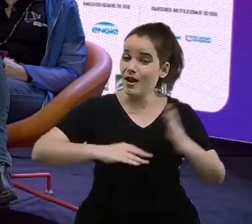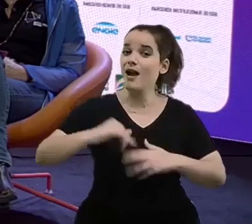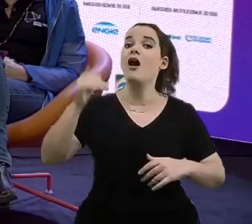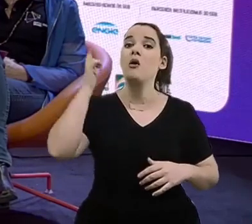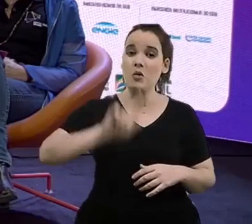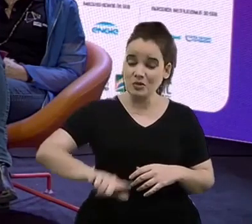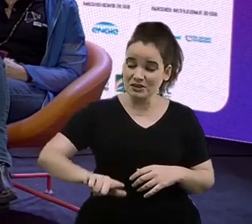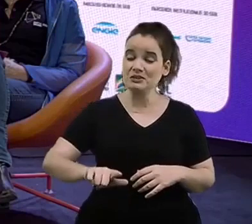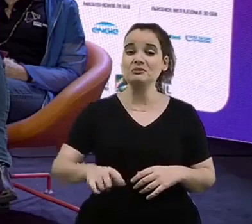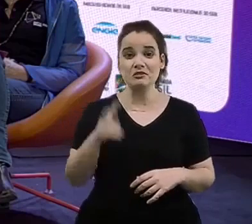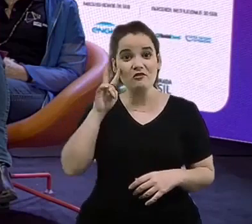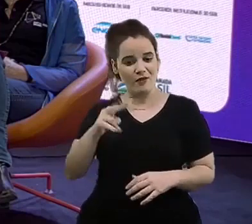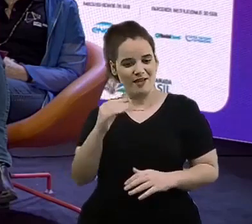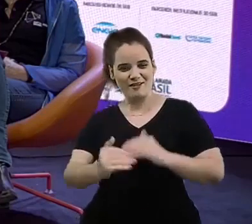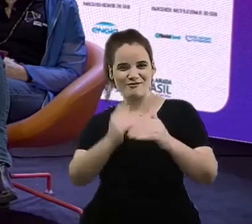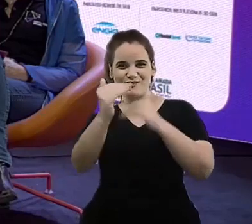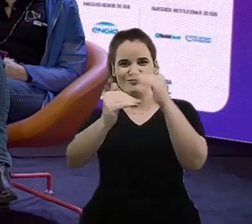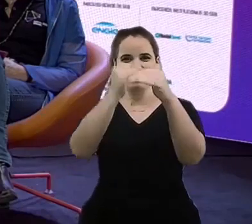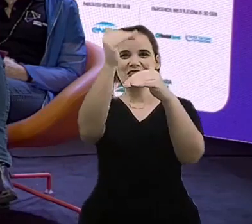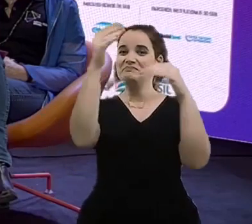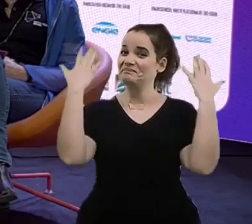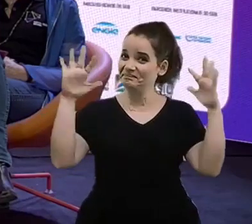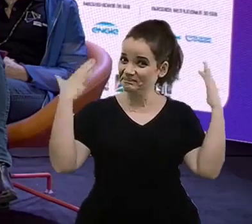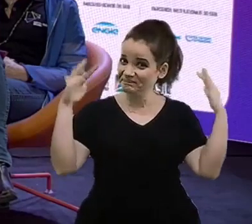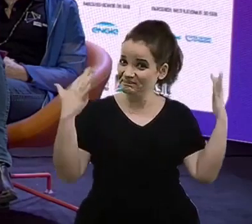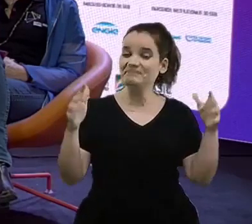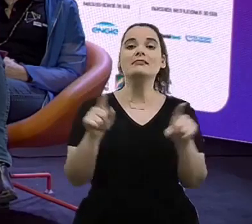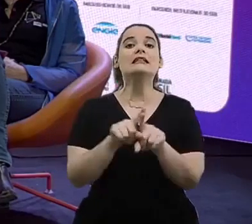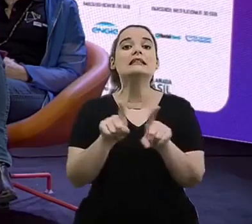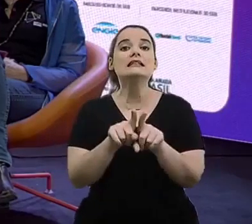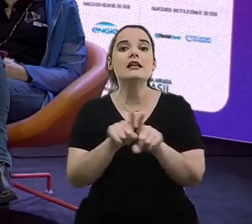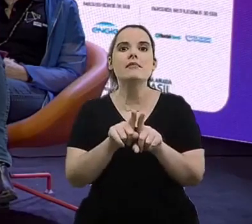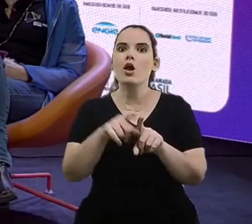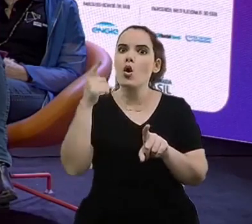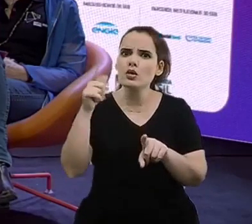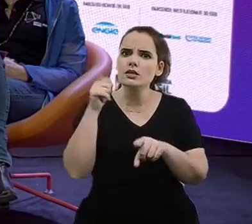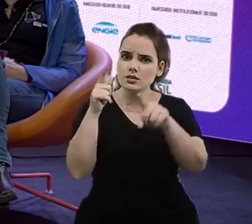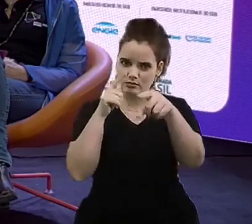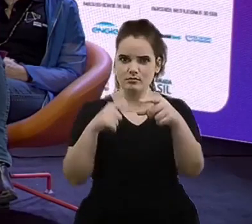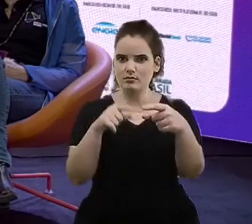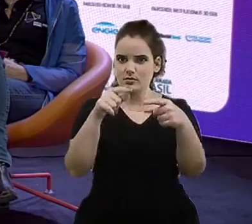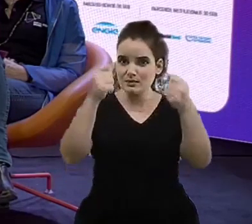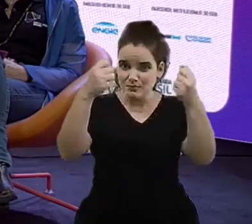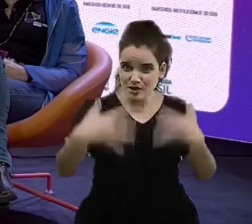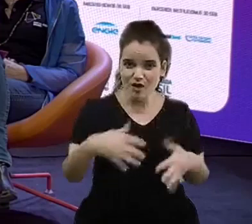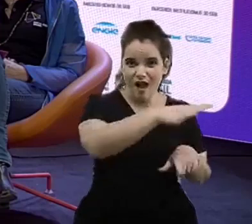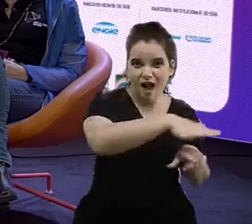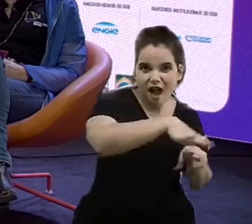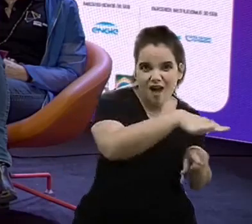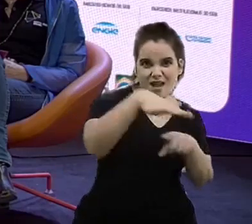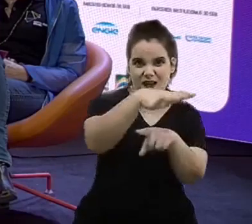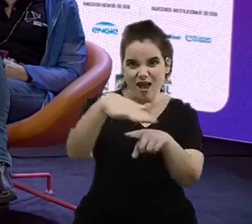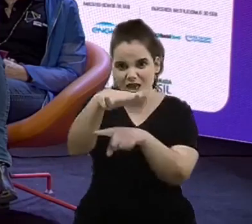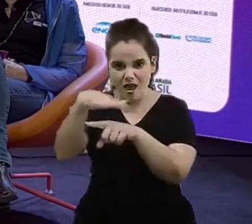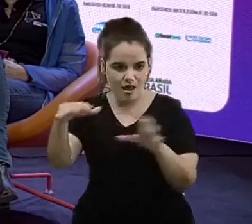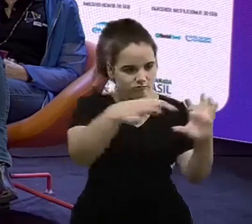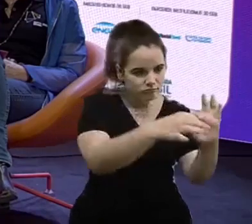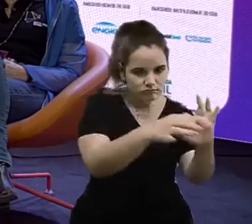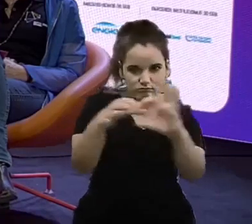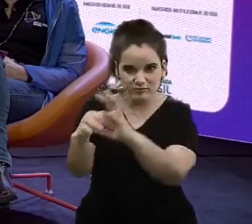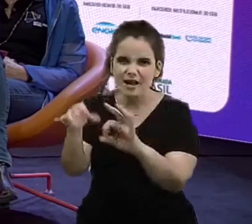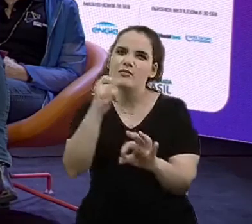evoluindo esses processos aí. E essa integração de áreas que a Fê falou, que a gente teve em Florianópolis, em Santa Catarina, na verdade,